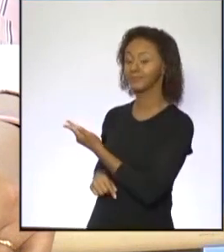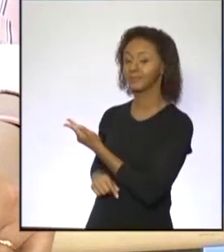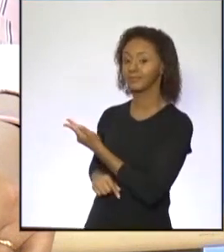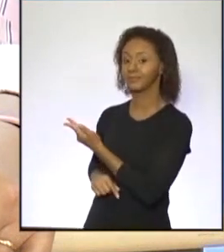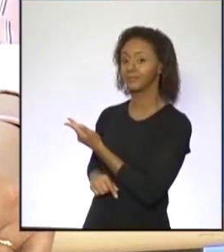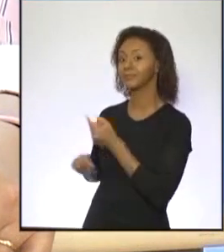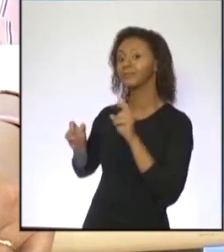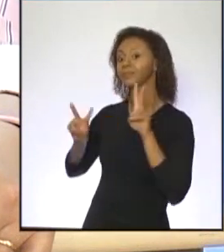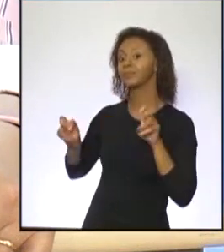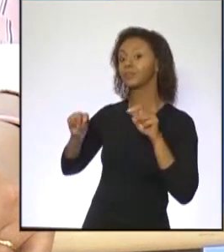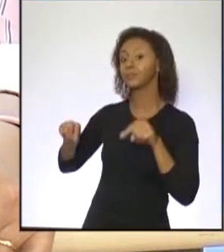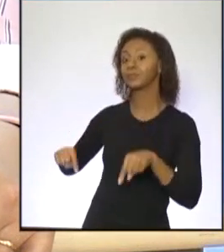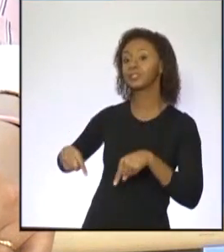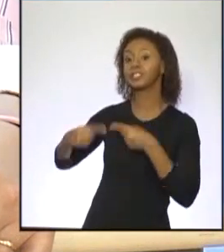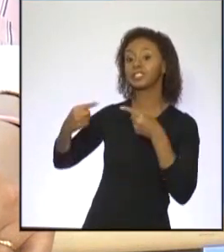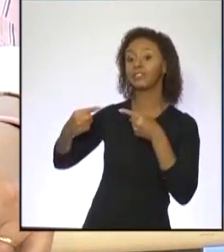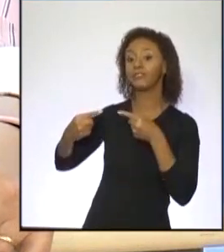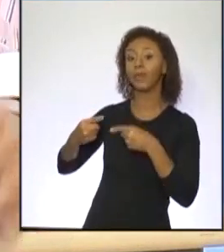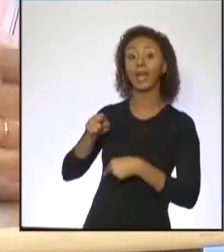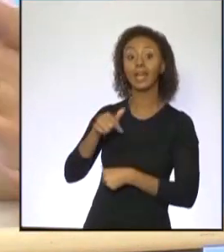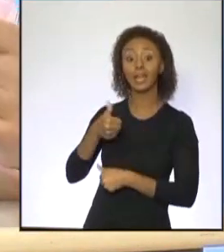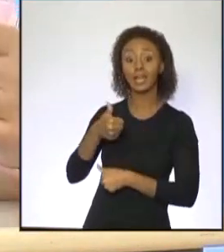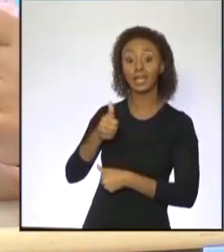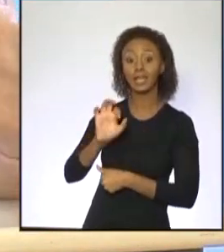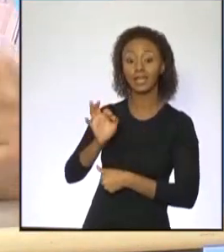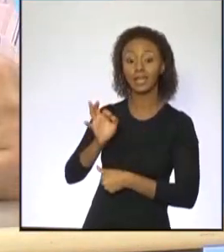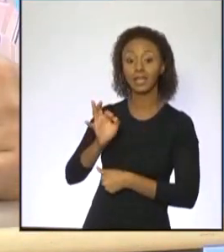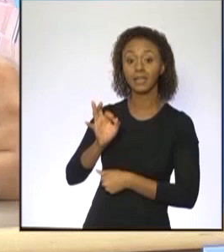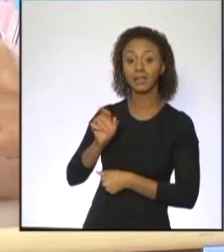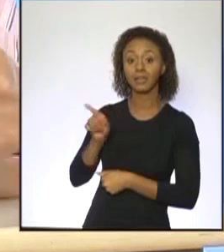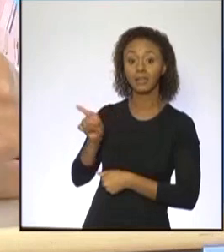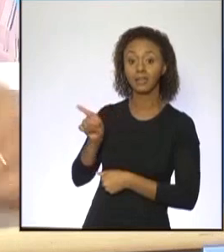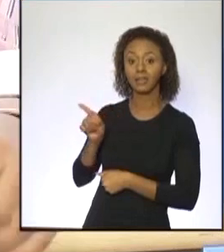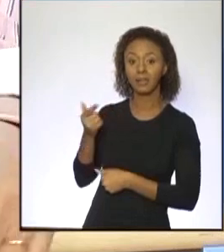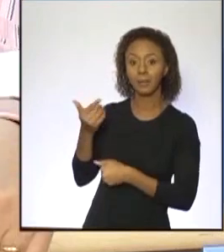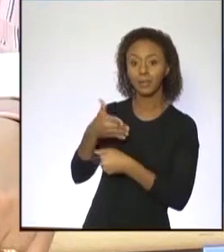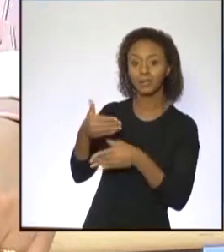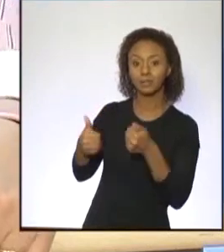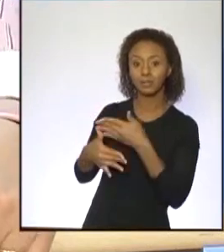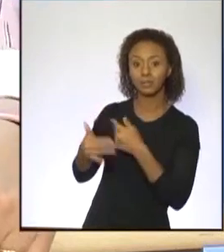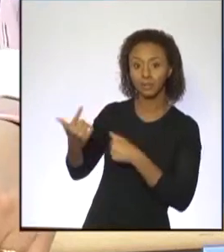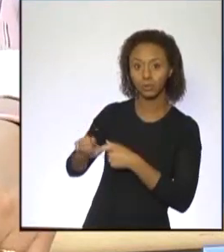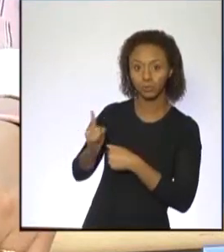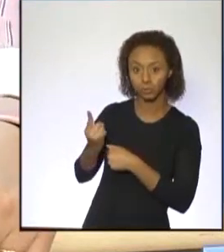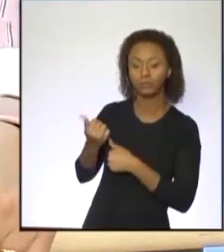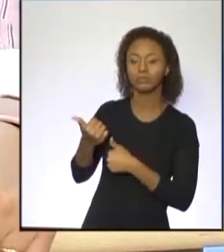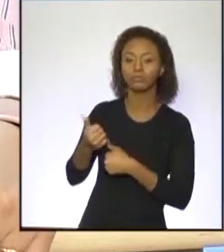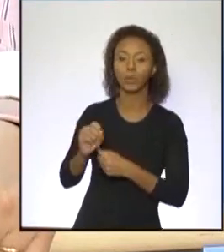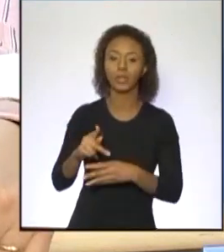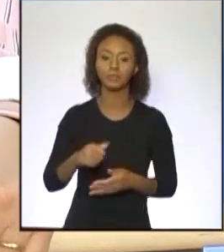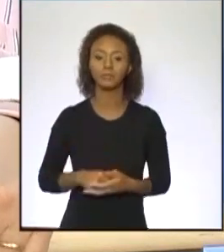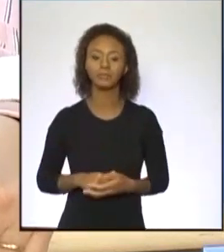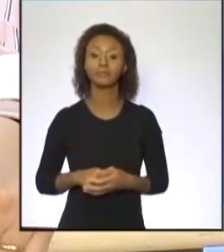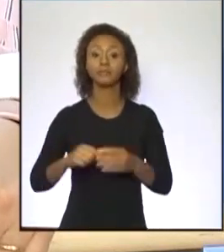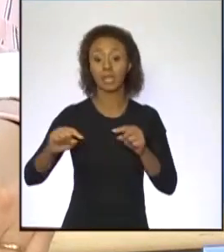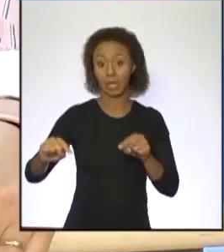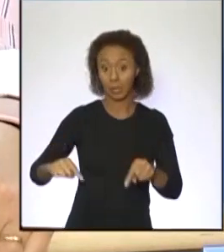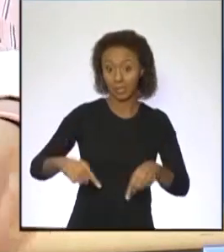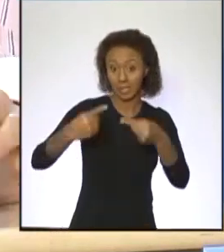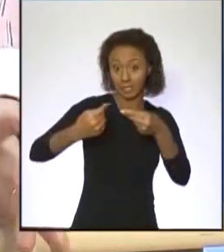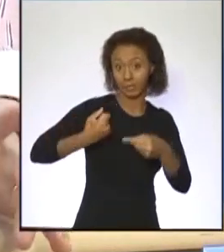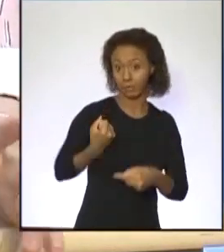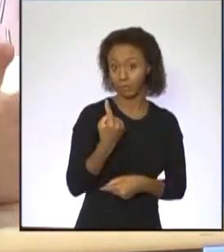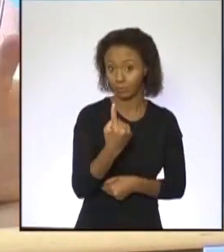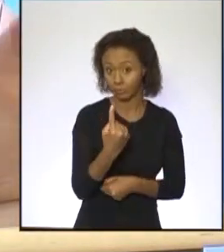do desafio. Isso, aí. Mais um. Aí, beleza. Então, desafio 1, tá?